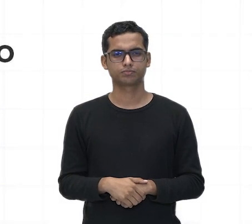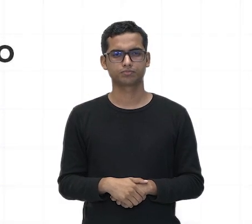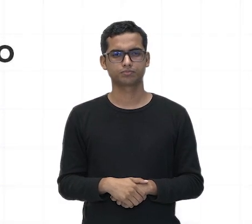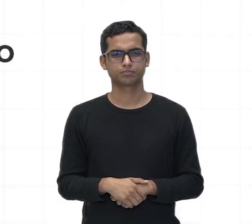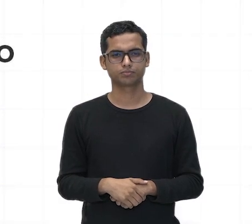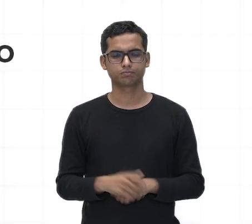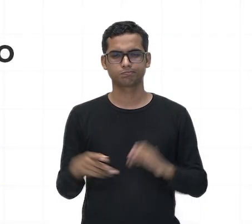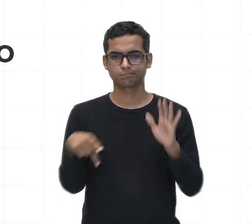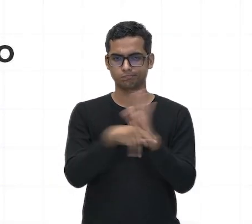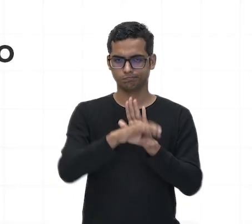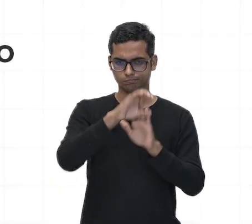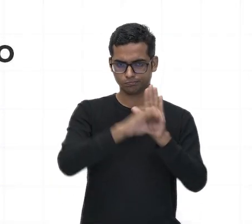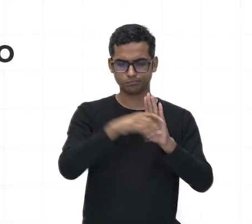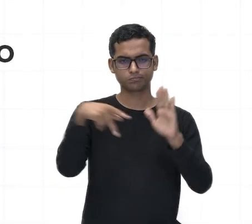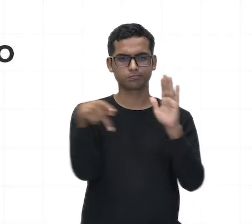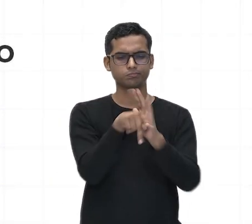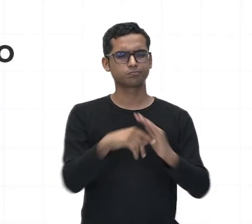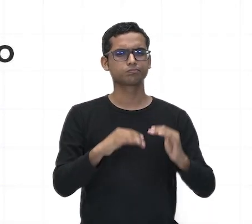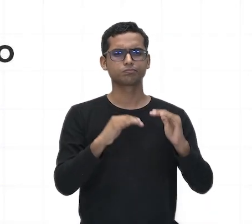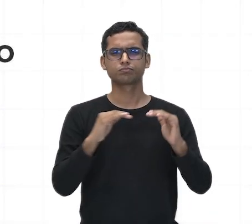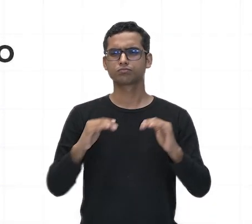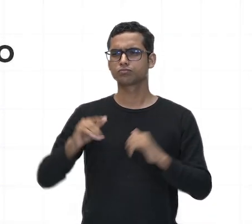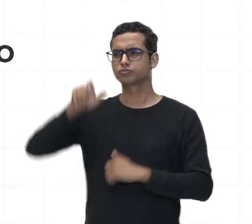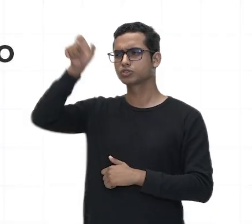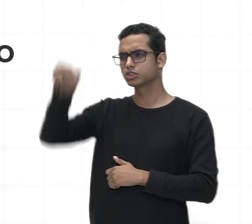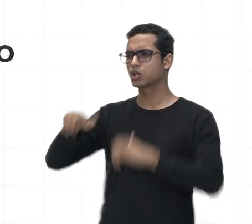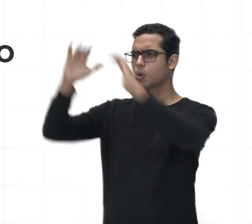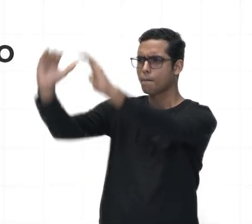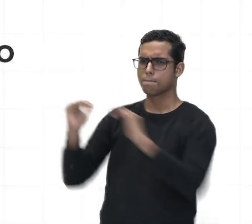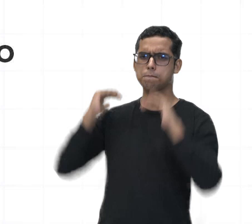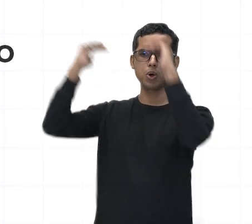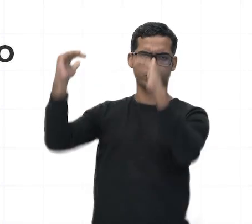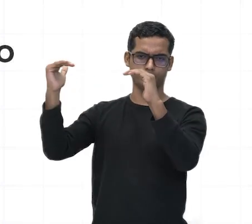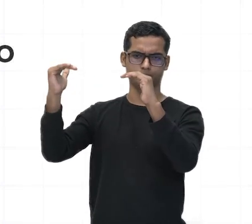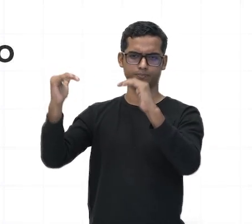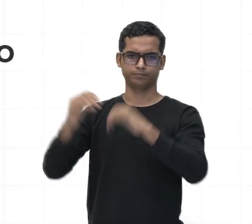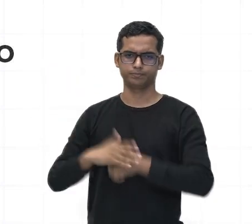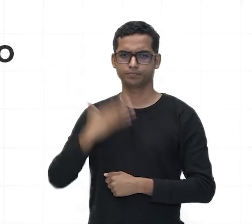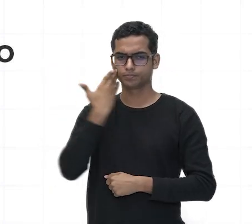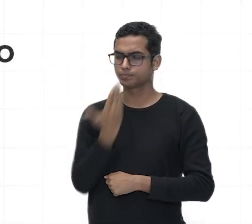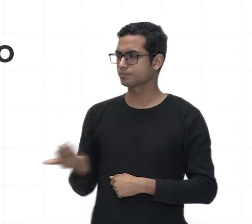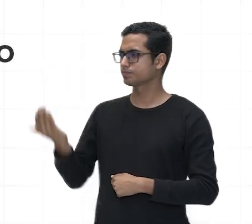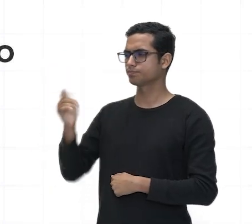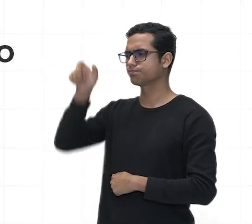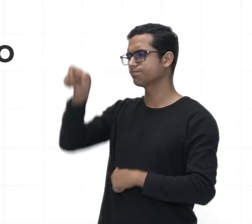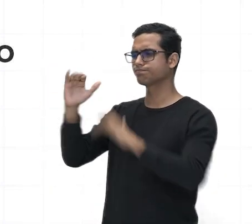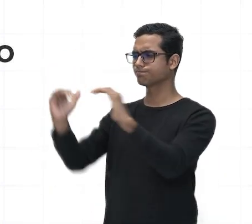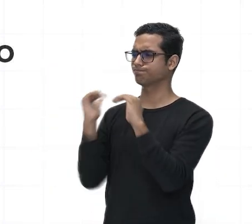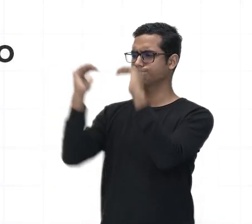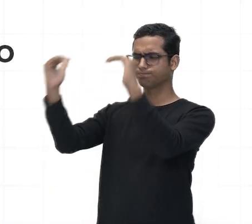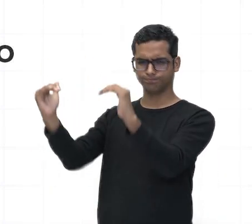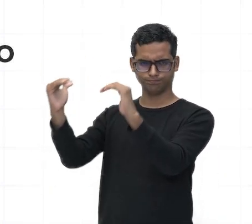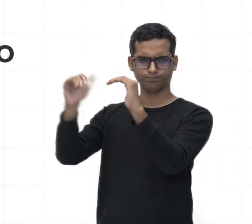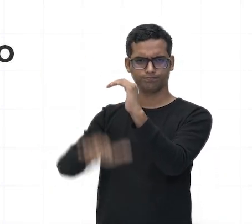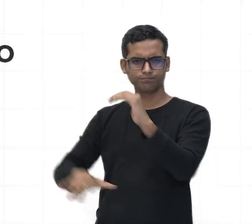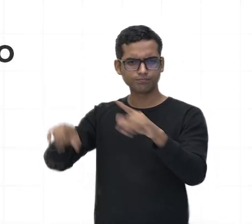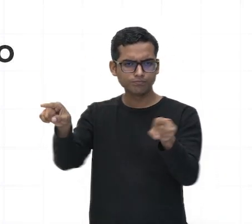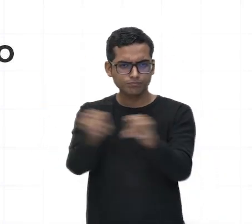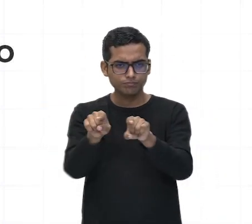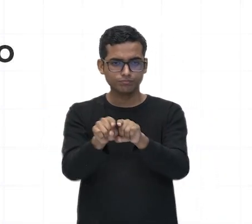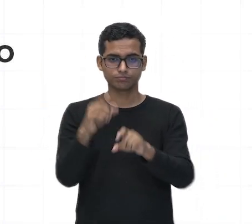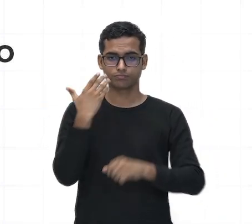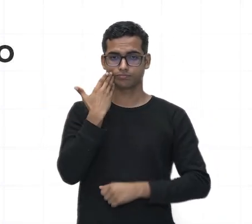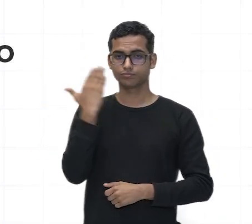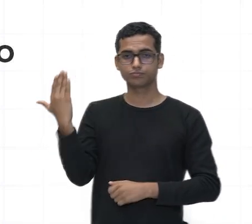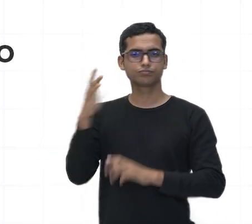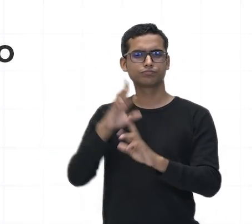Vamos ver o conceito de transcendência. O que é a transcendência? A